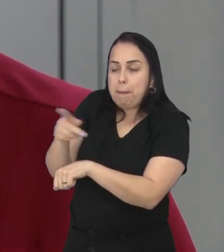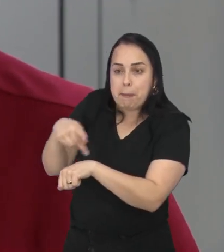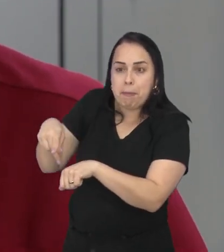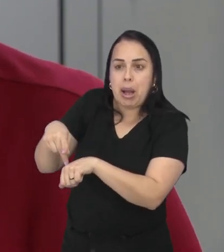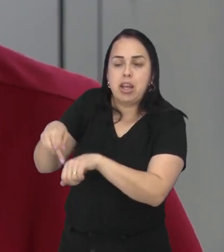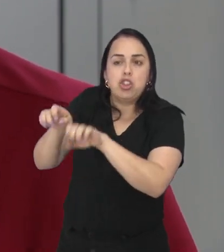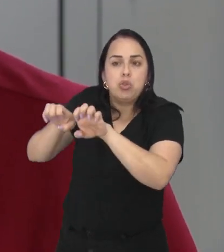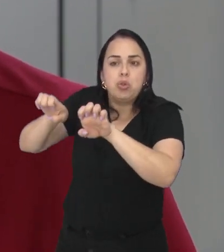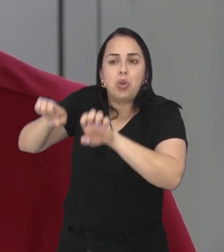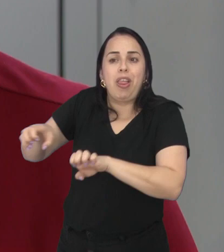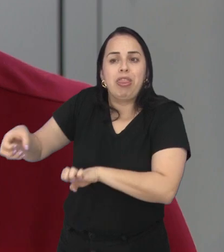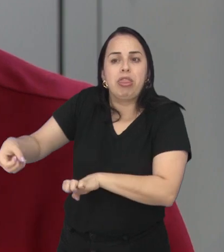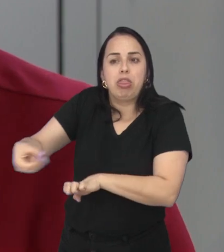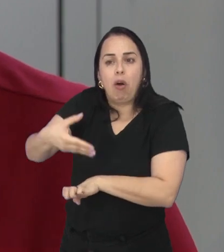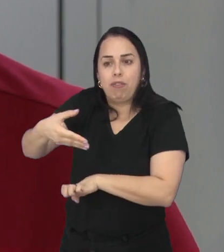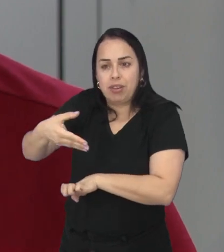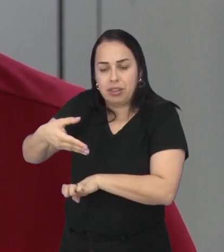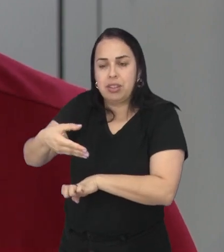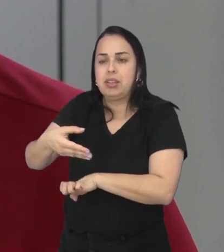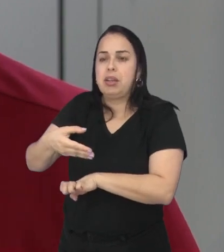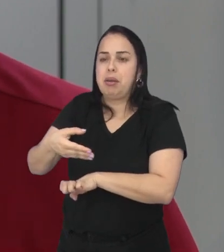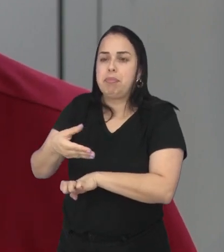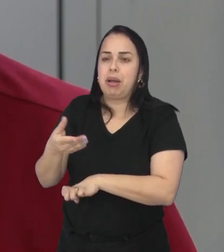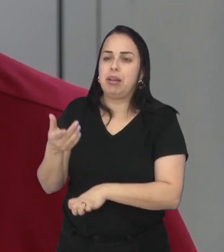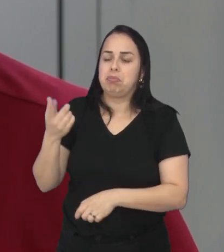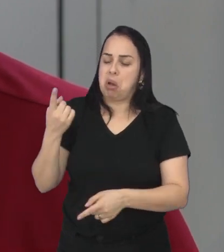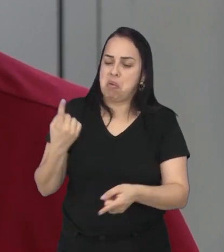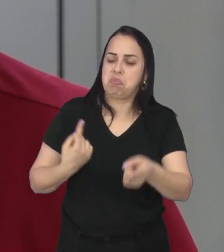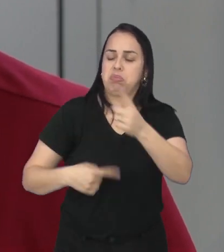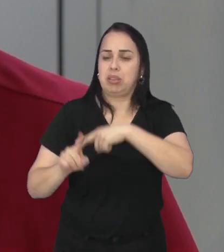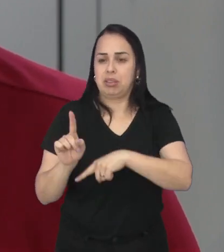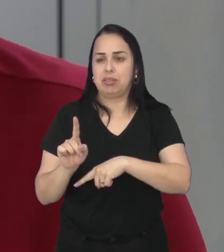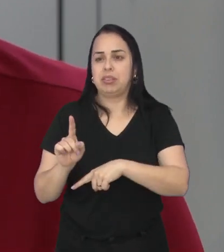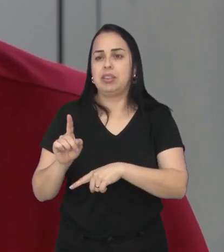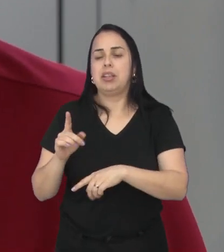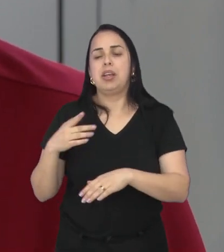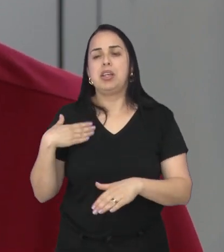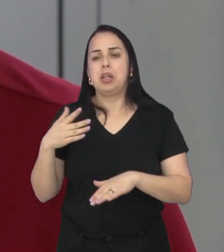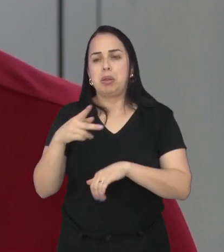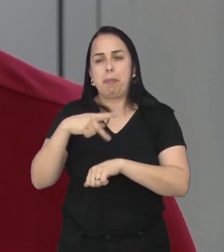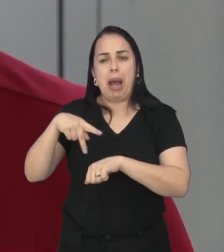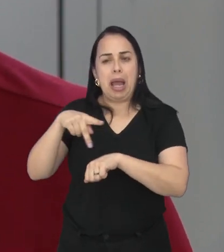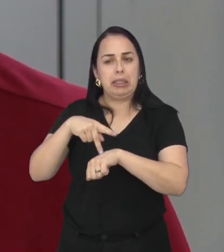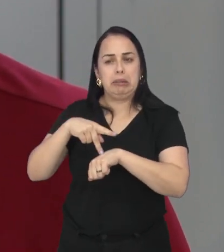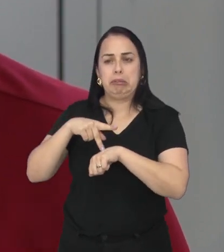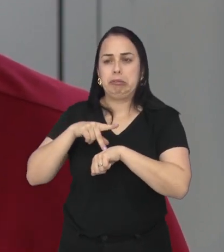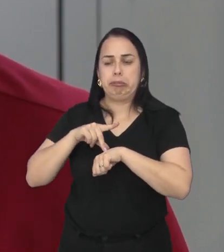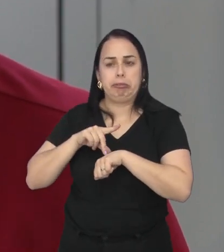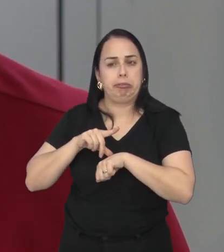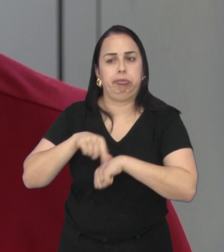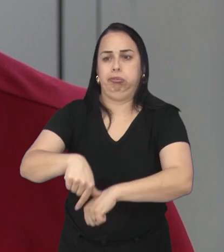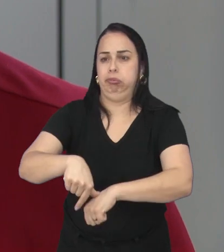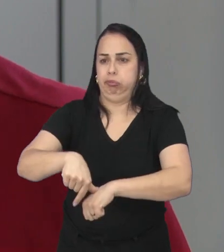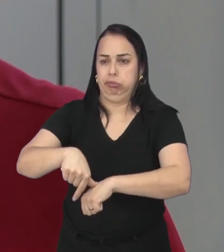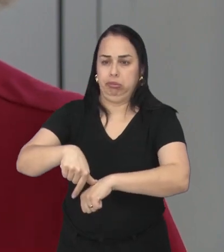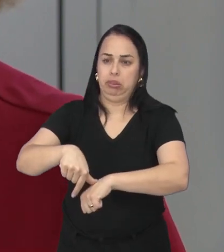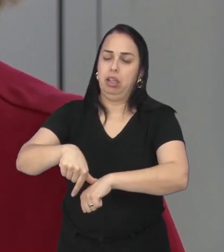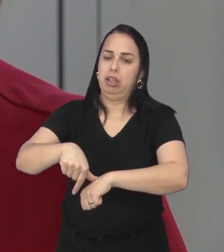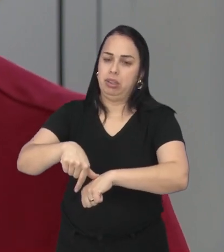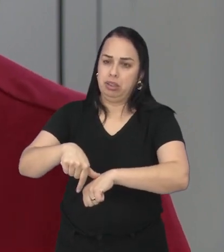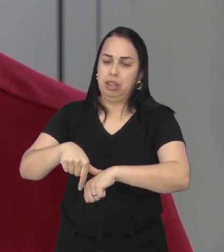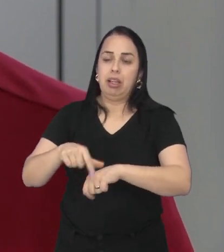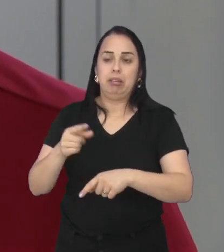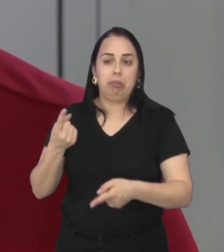com uma estrutura mais moderna para comportar essa modernidade. E nós éramos um país muito atrasado. Nós